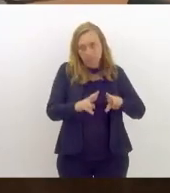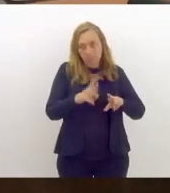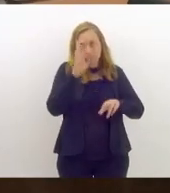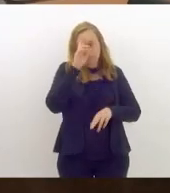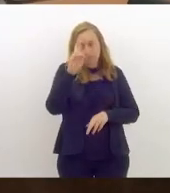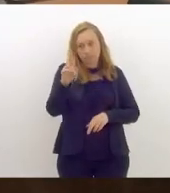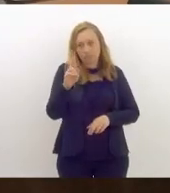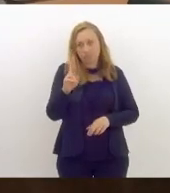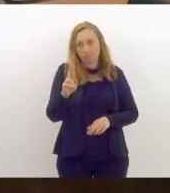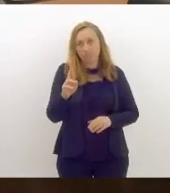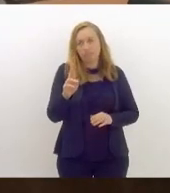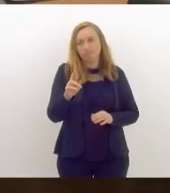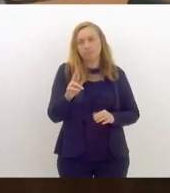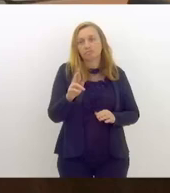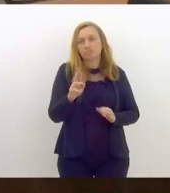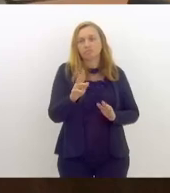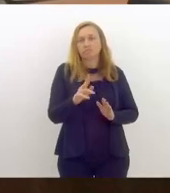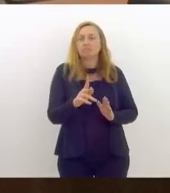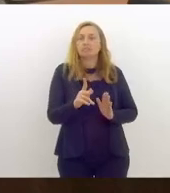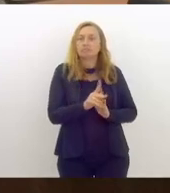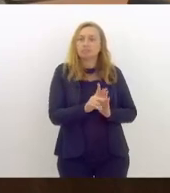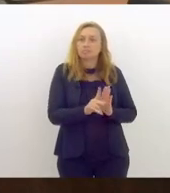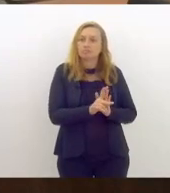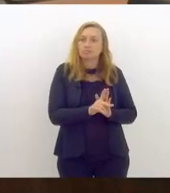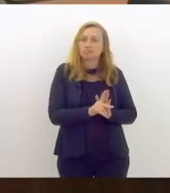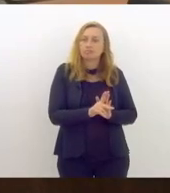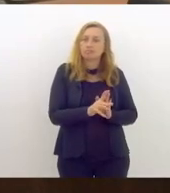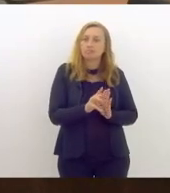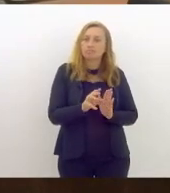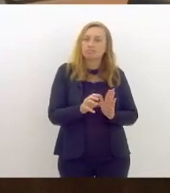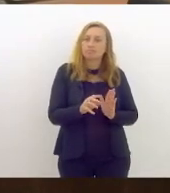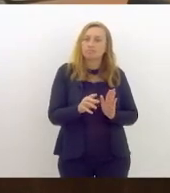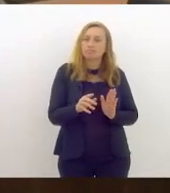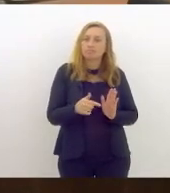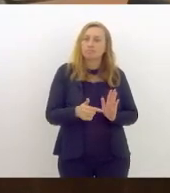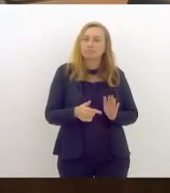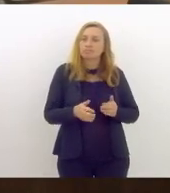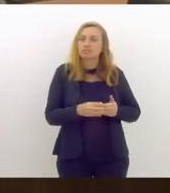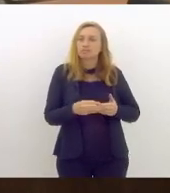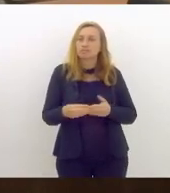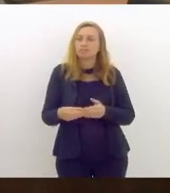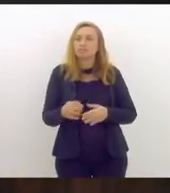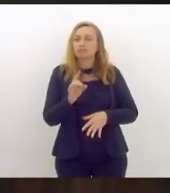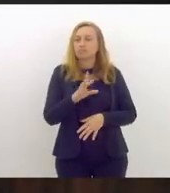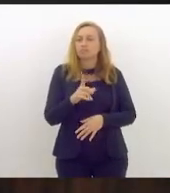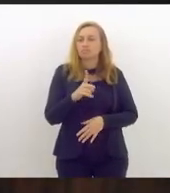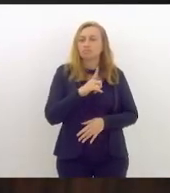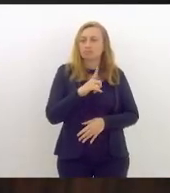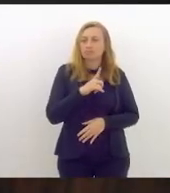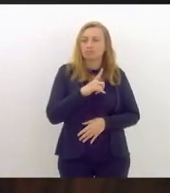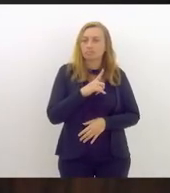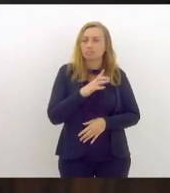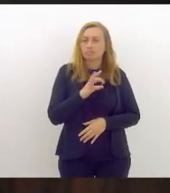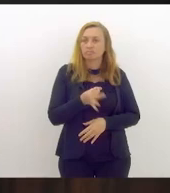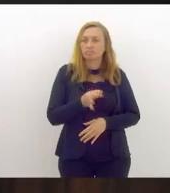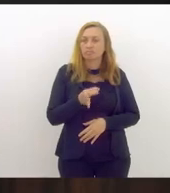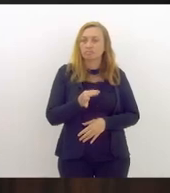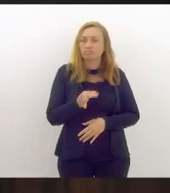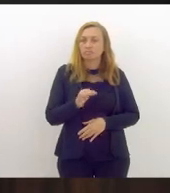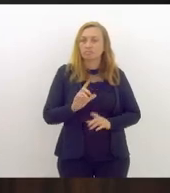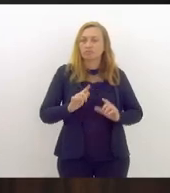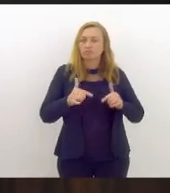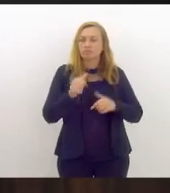votar contra o projeto de Vossa Excelência, se for nos termos que está sendo levado. Só queremos garantir o funcionamento das